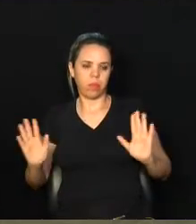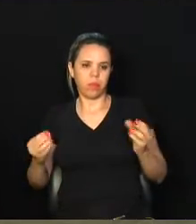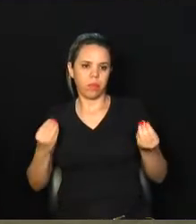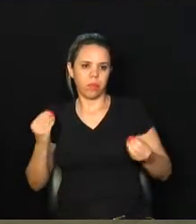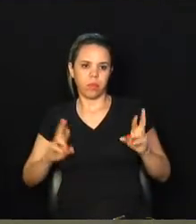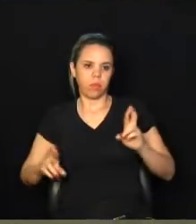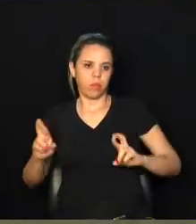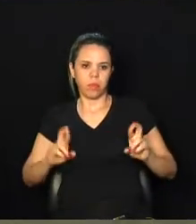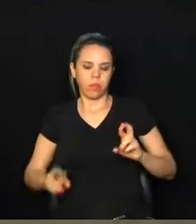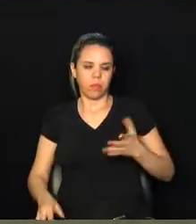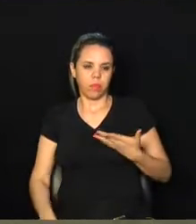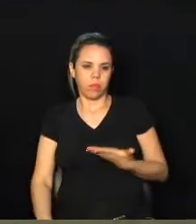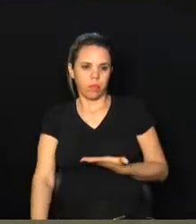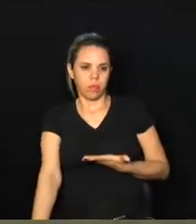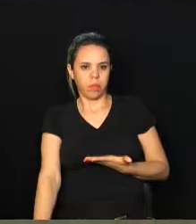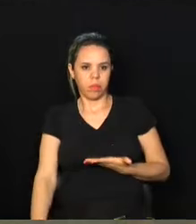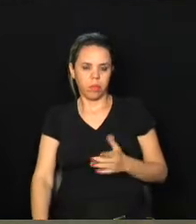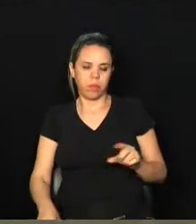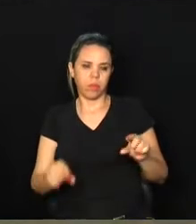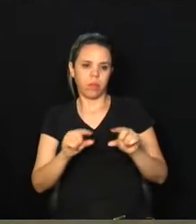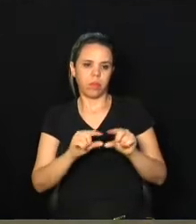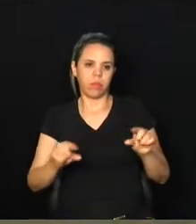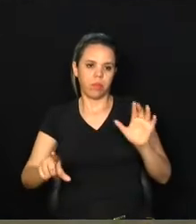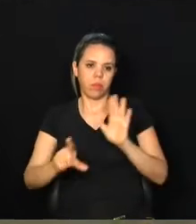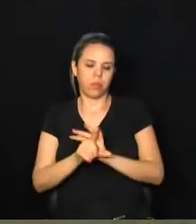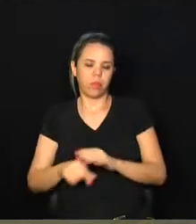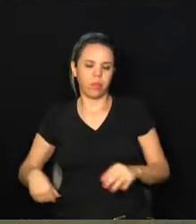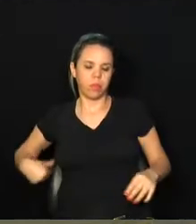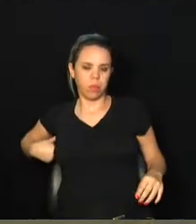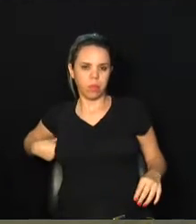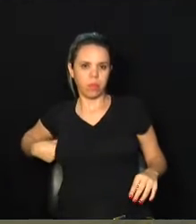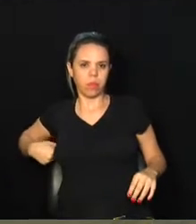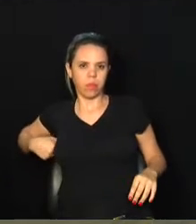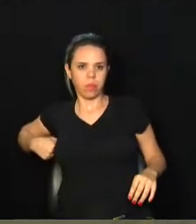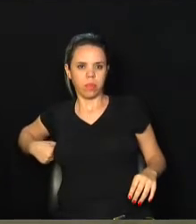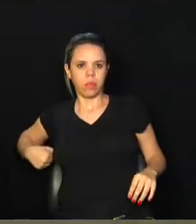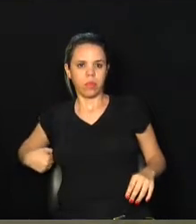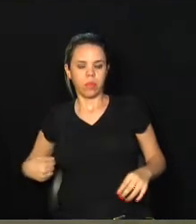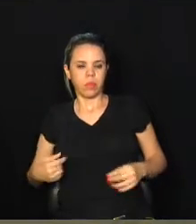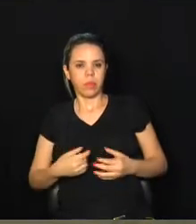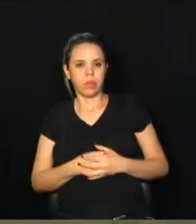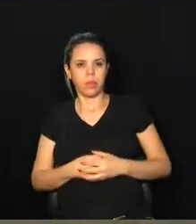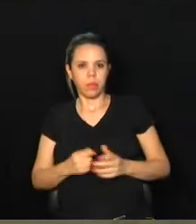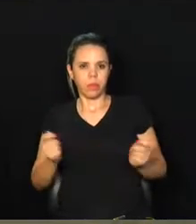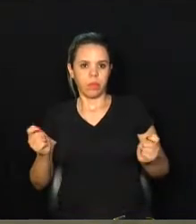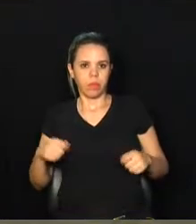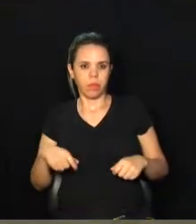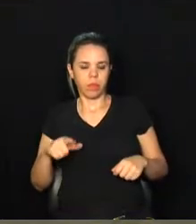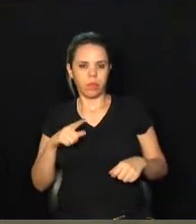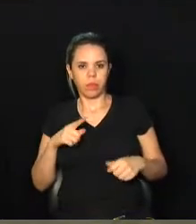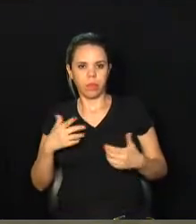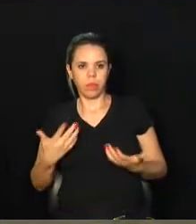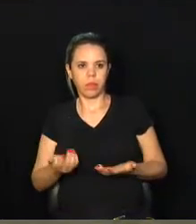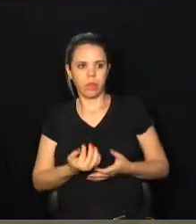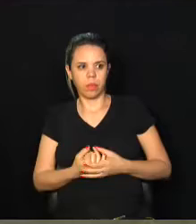analisa aquele trecho da lei, né? Então, aquilo devia ser